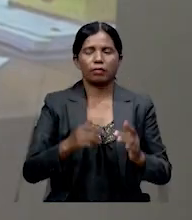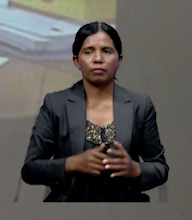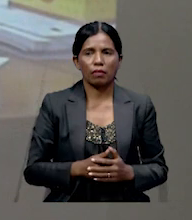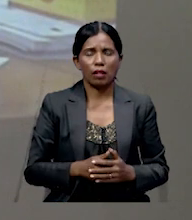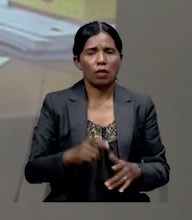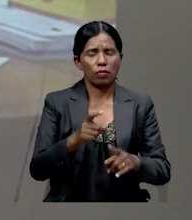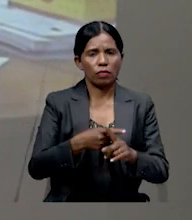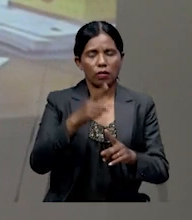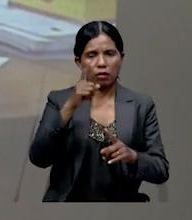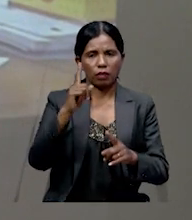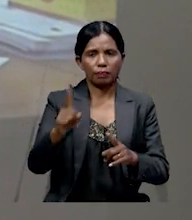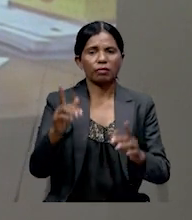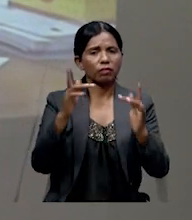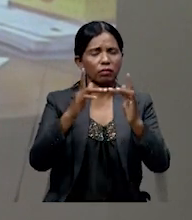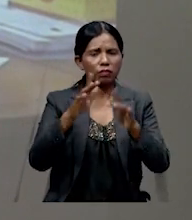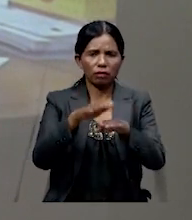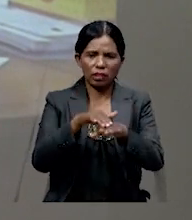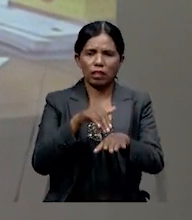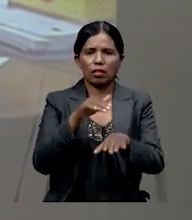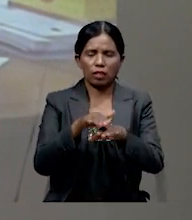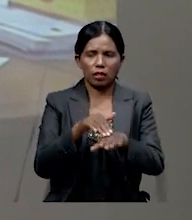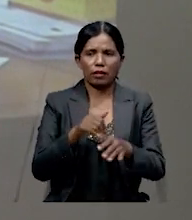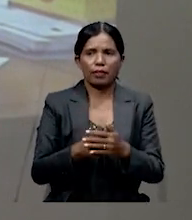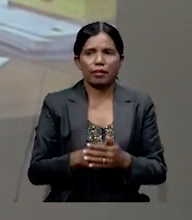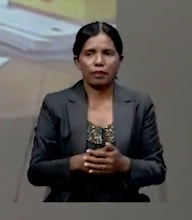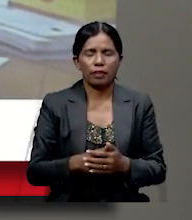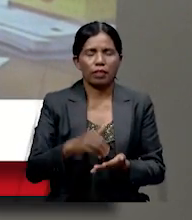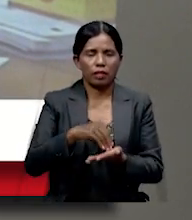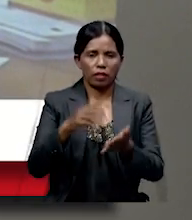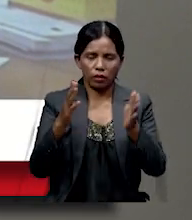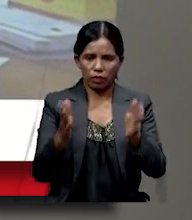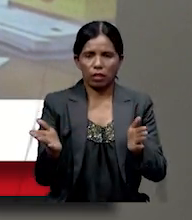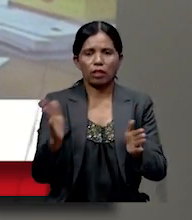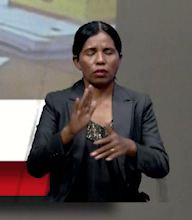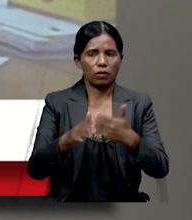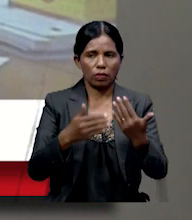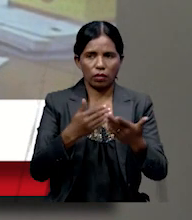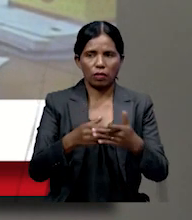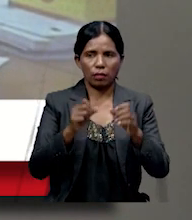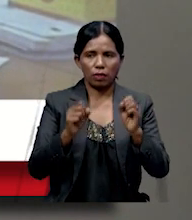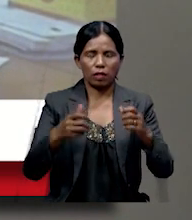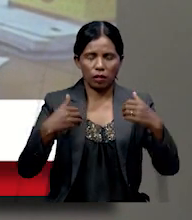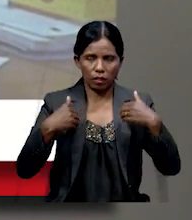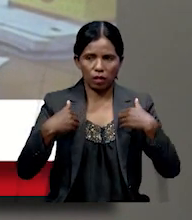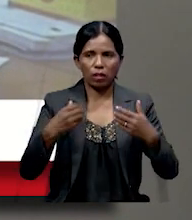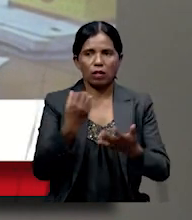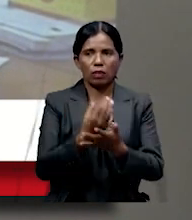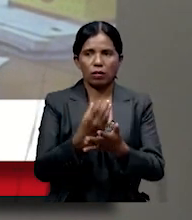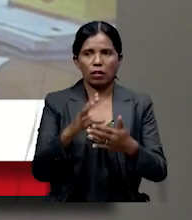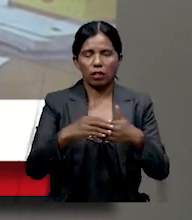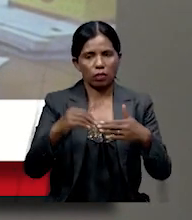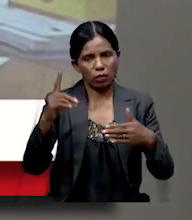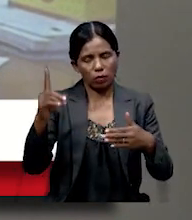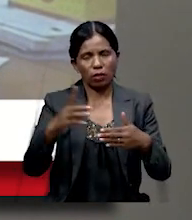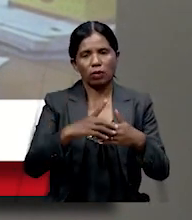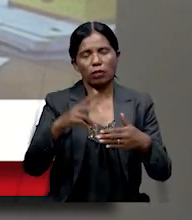nona, ready ne lao lento los, lao nene ikhlos. Quase estudante sira, nebe beli iha deit osan $1, $2 o da